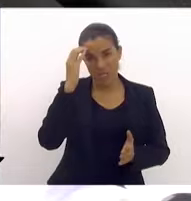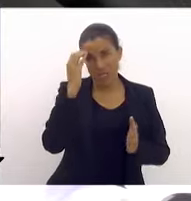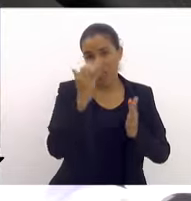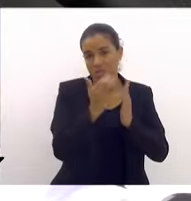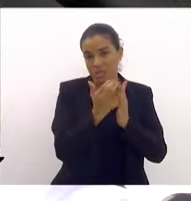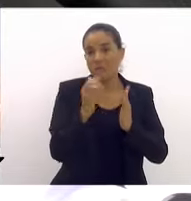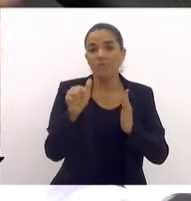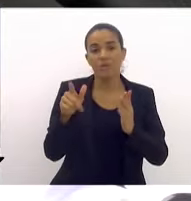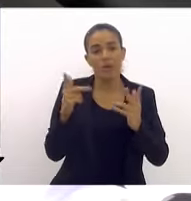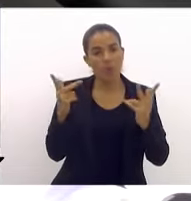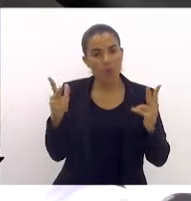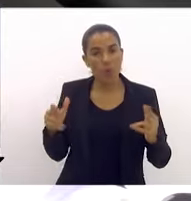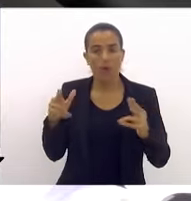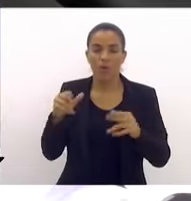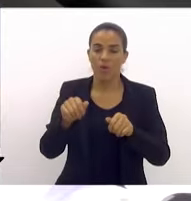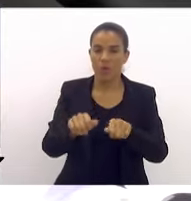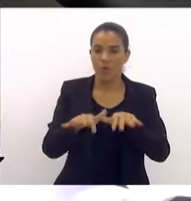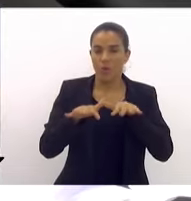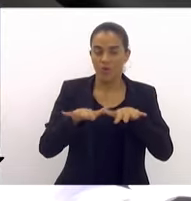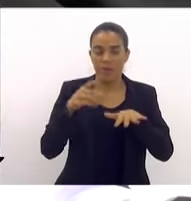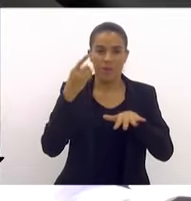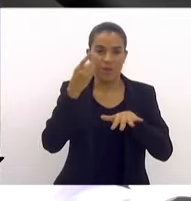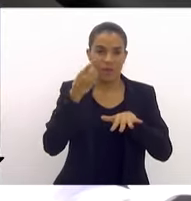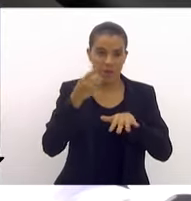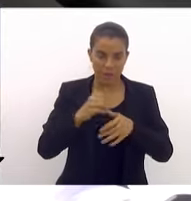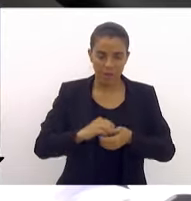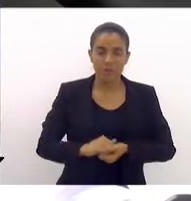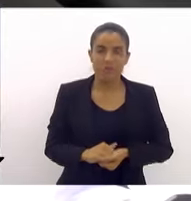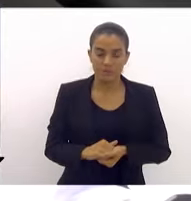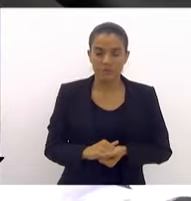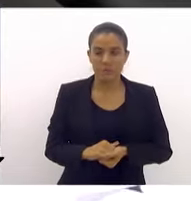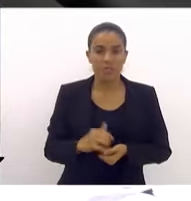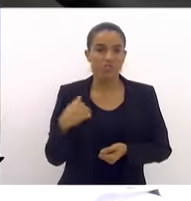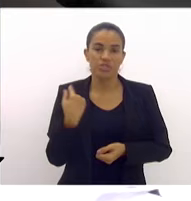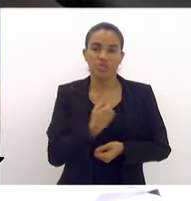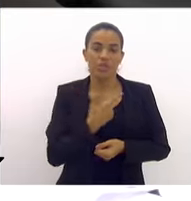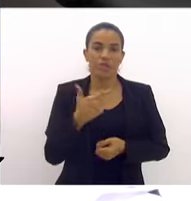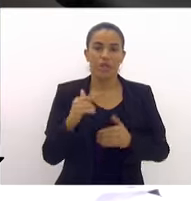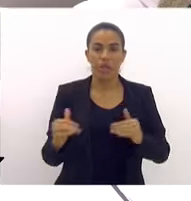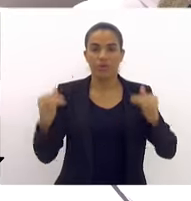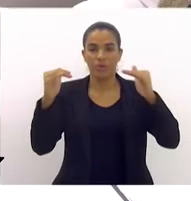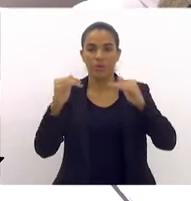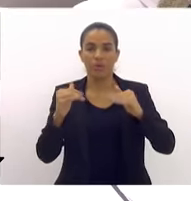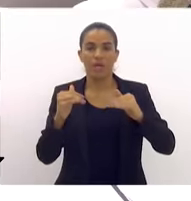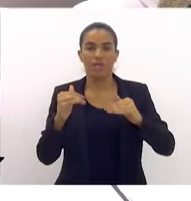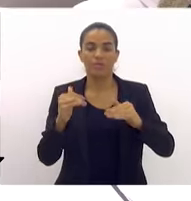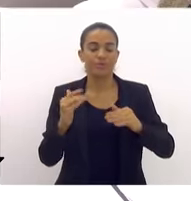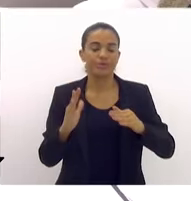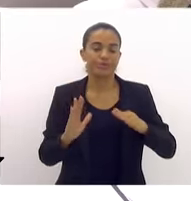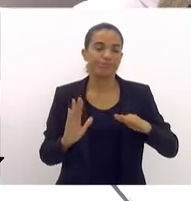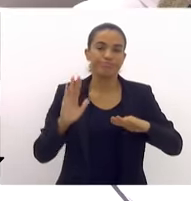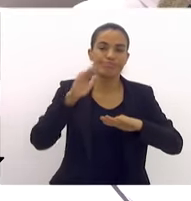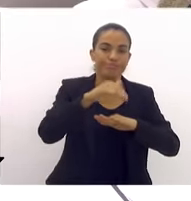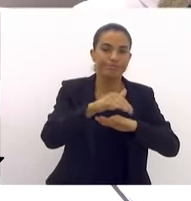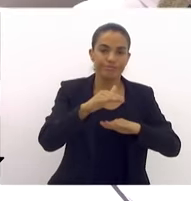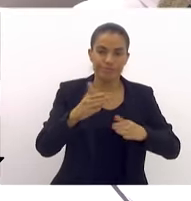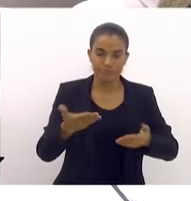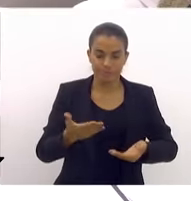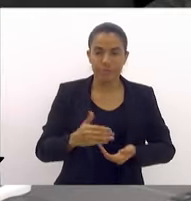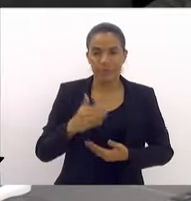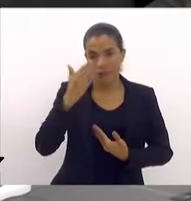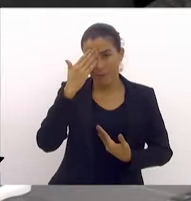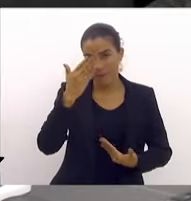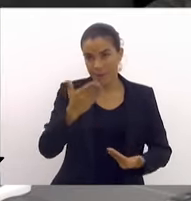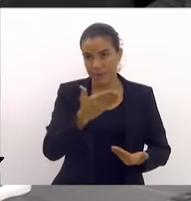o plenário. Exatamente. Porque nós não temos autoridade de passar por cima do plenário. Mais importante a observação, agradeço a